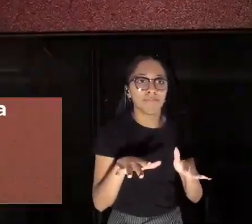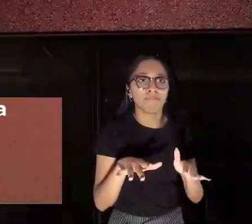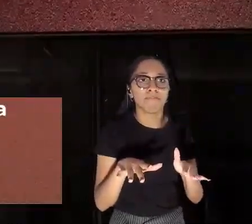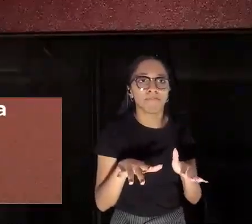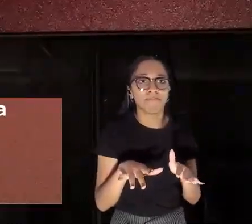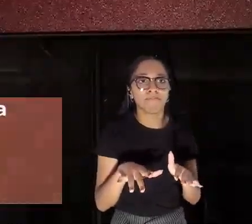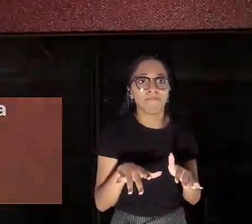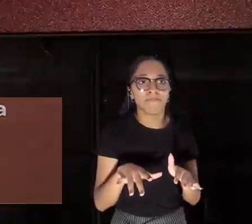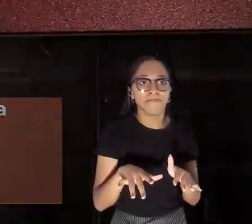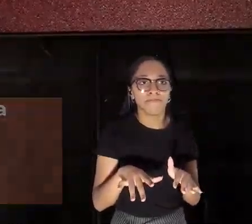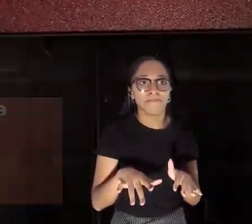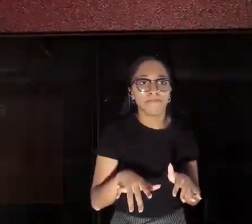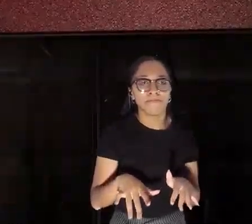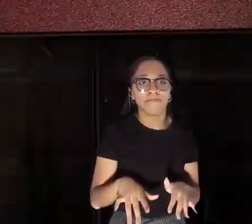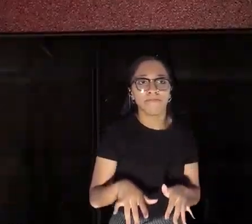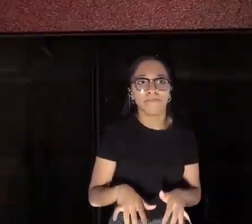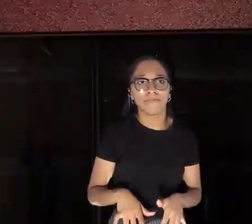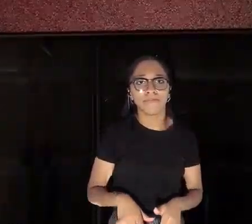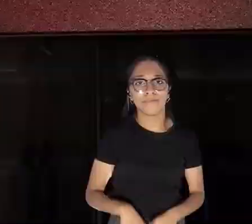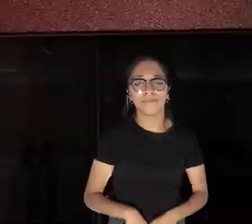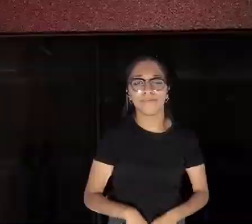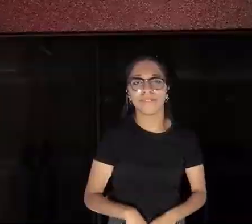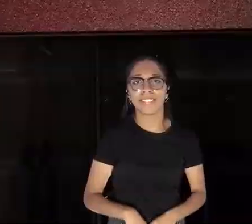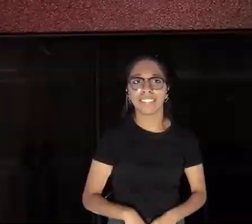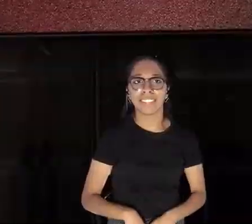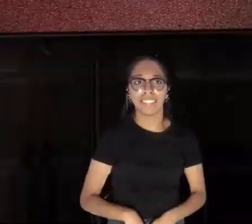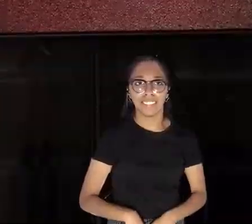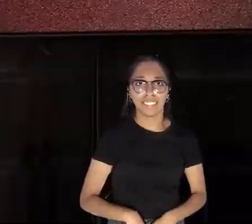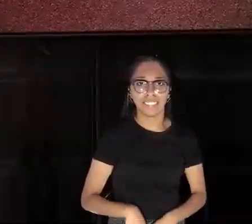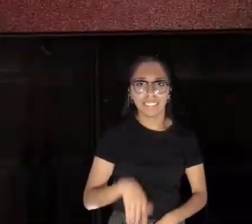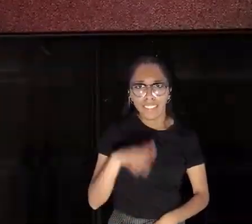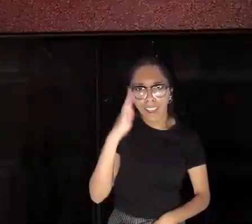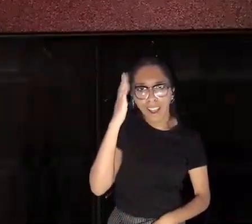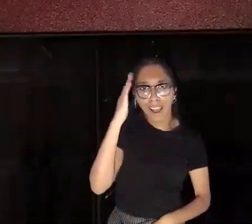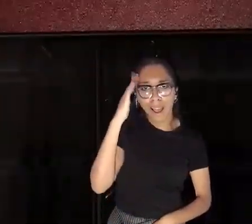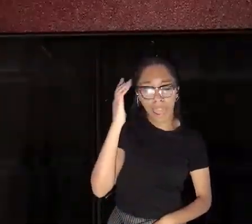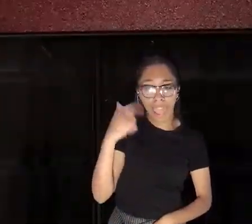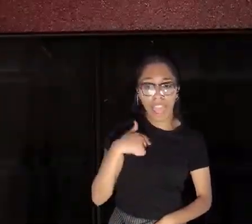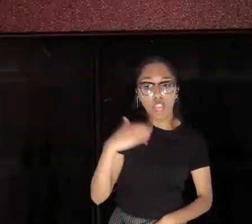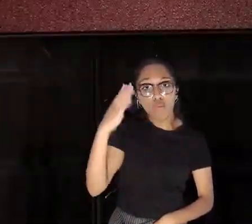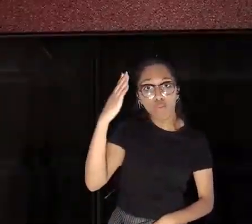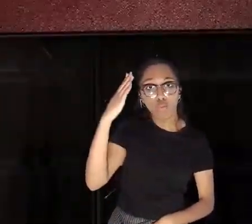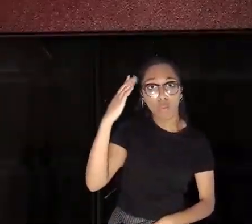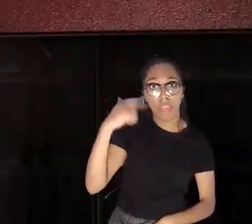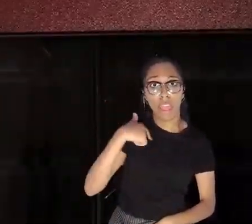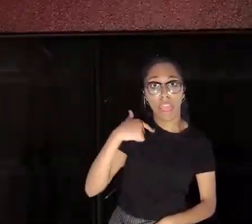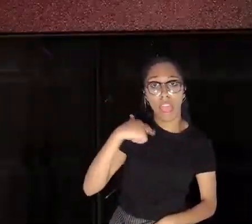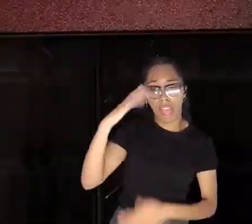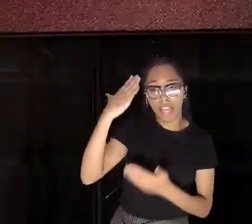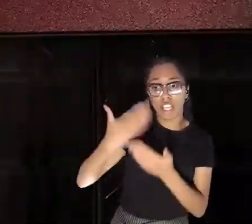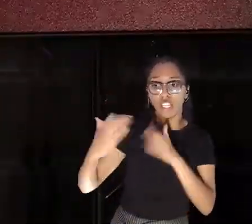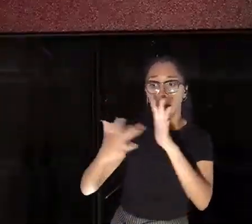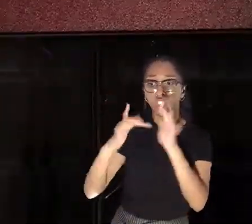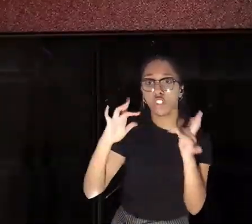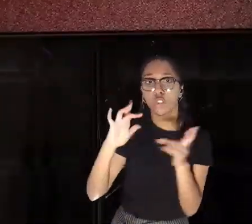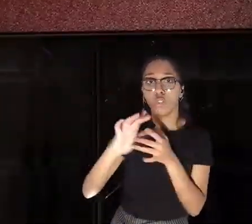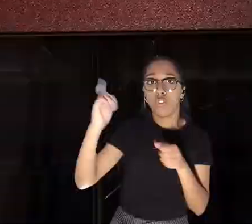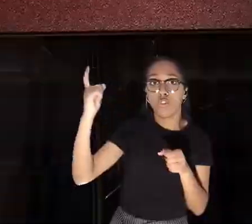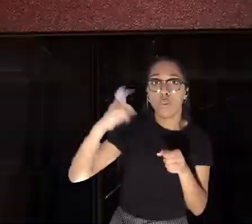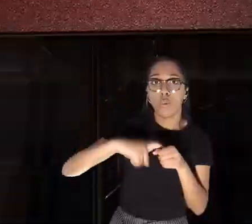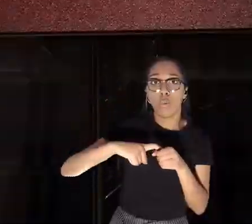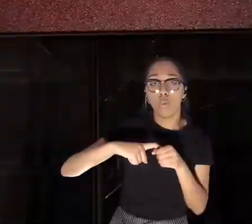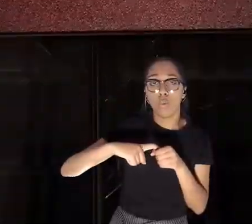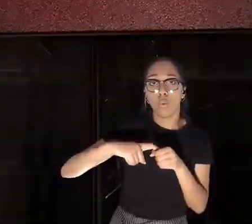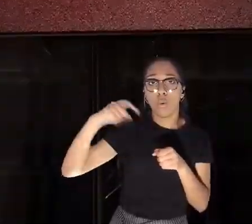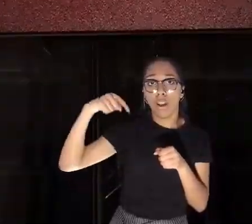glória. Sabe por que eu tenho certeza que Jesus vai voltar? Por causa do Espírito. Sabe por que eu vou morar no céu? Por causa do Espírito.